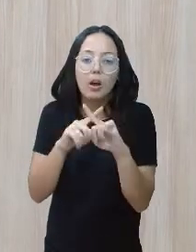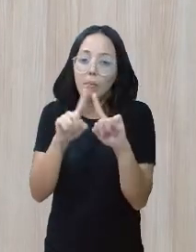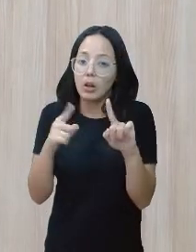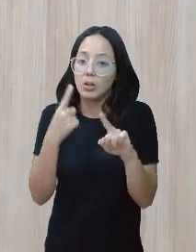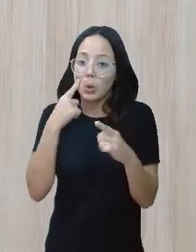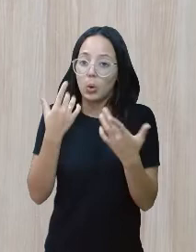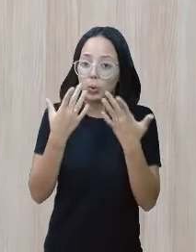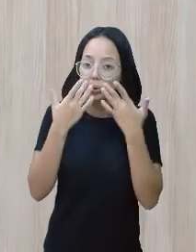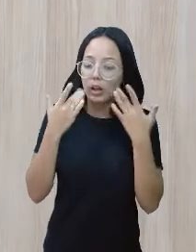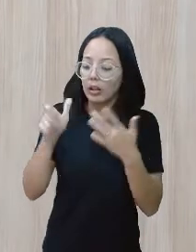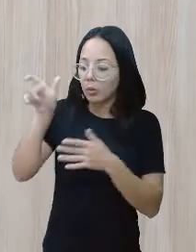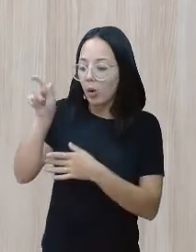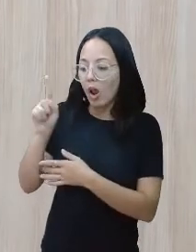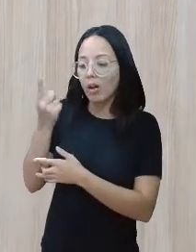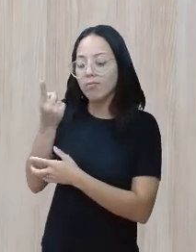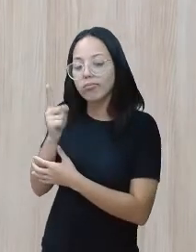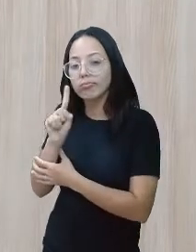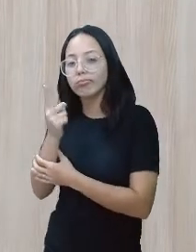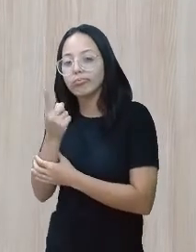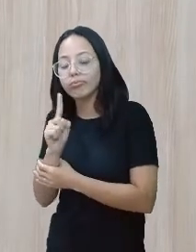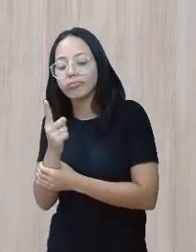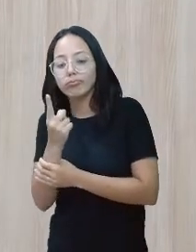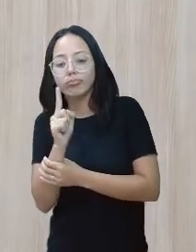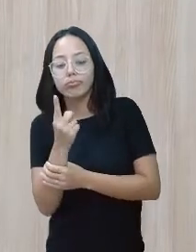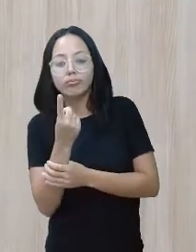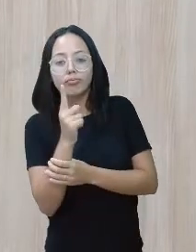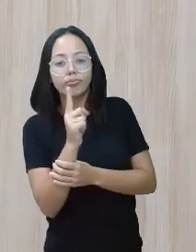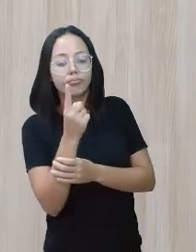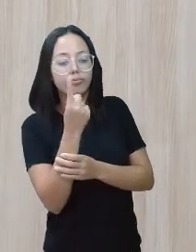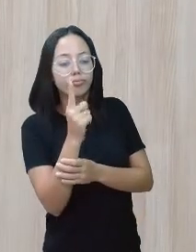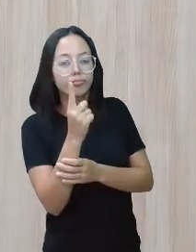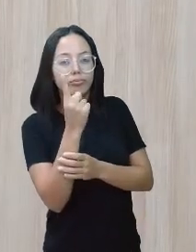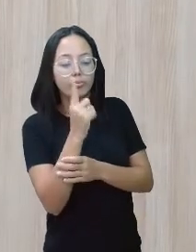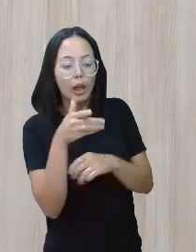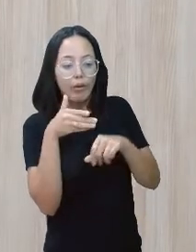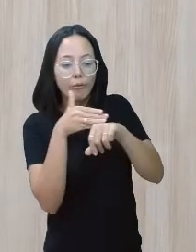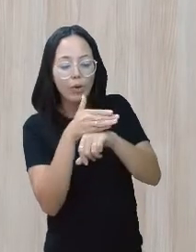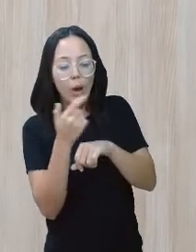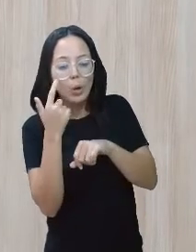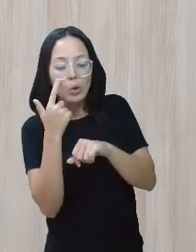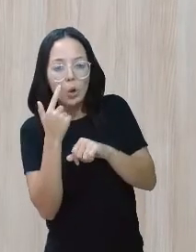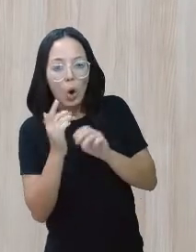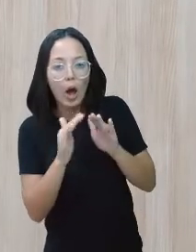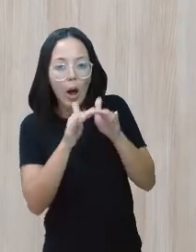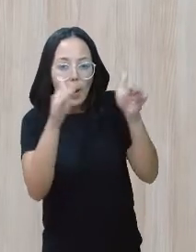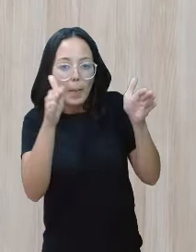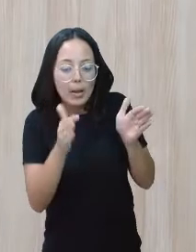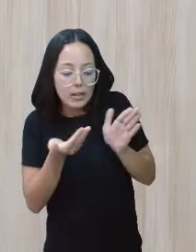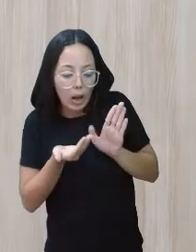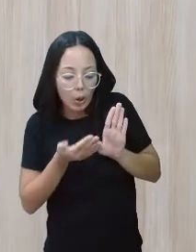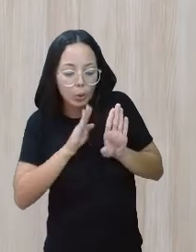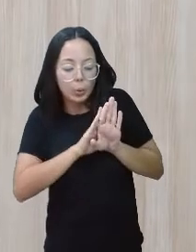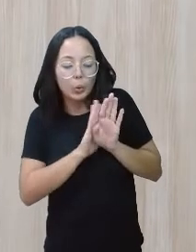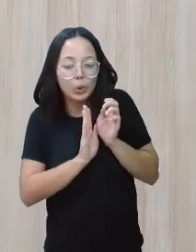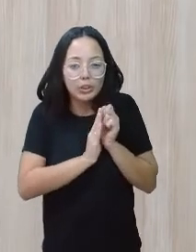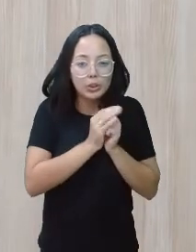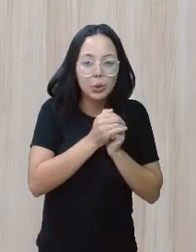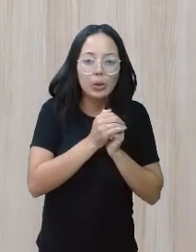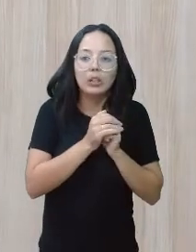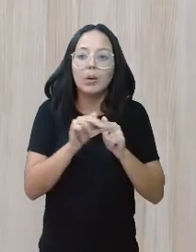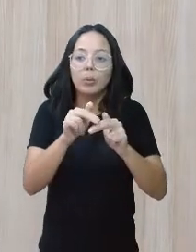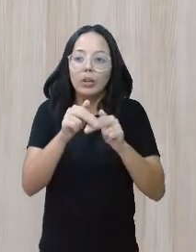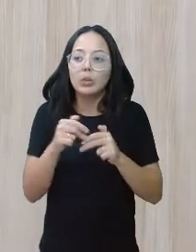teatro, a Adriana caminha e vai até atrás da mesa, se esconde lá, atrás da mesa. Então, no teatro, eu